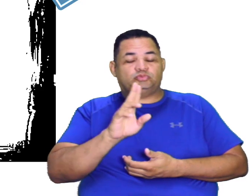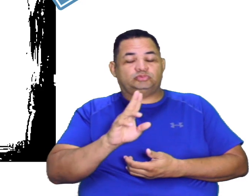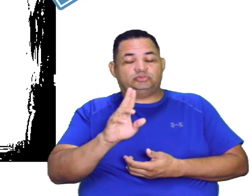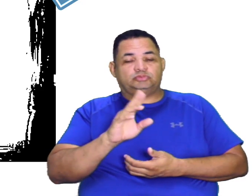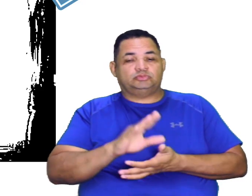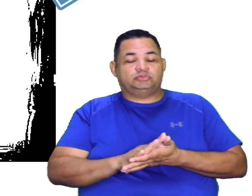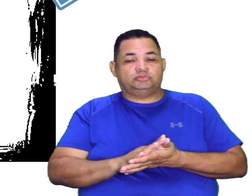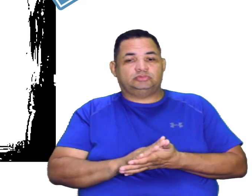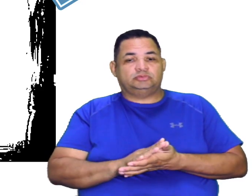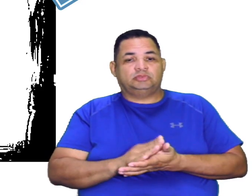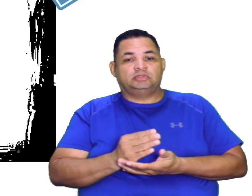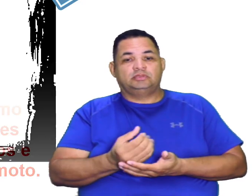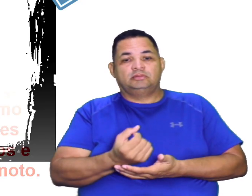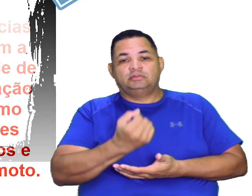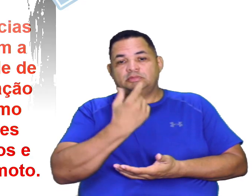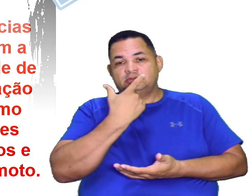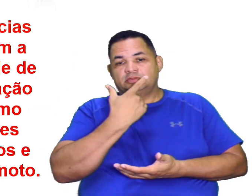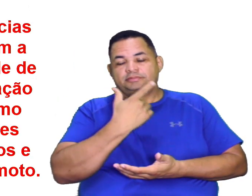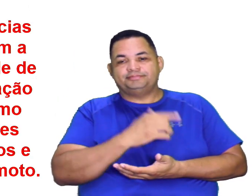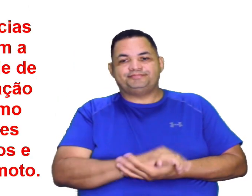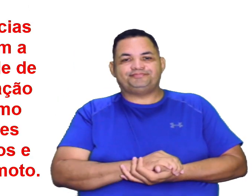grande efeito.